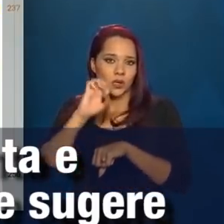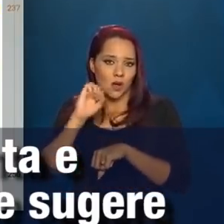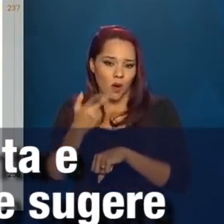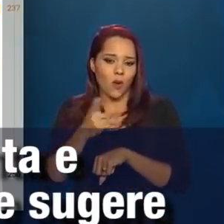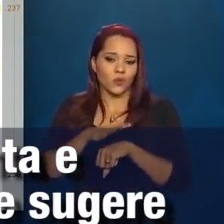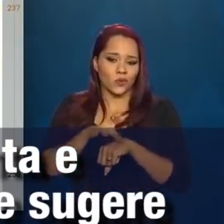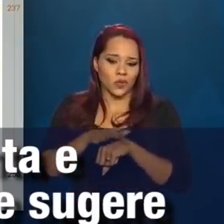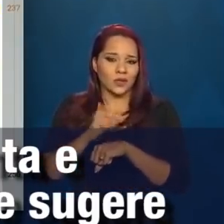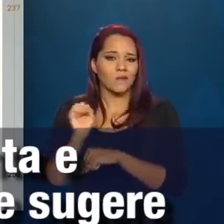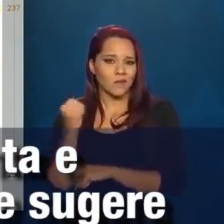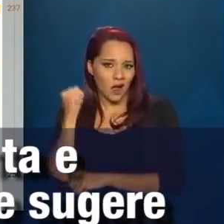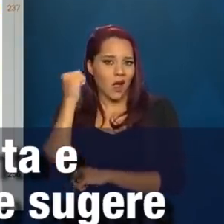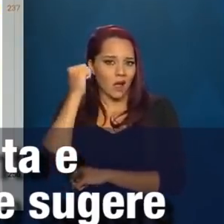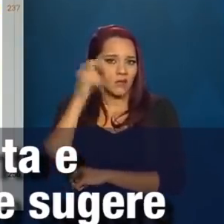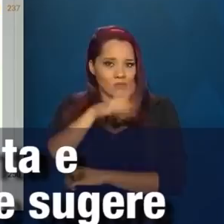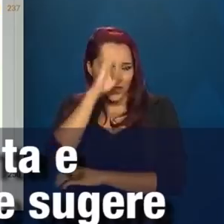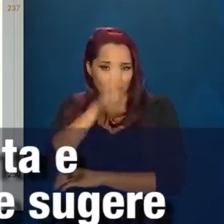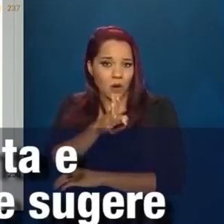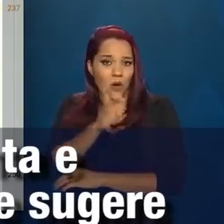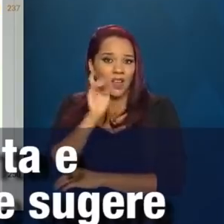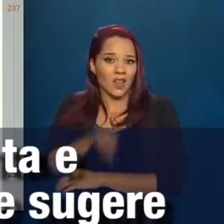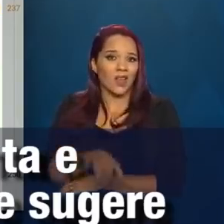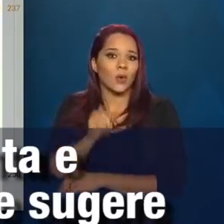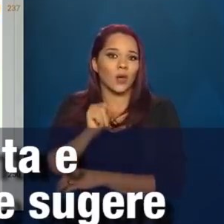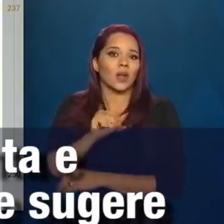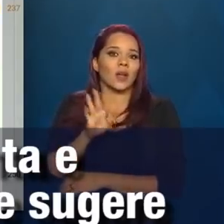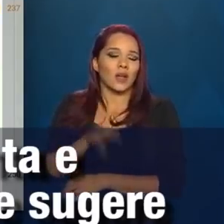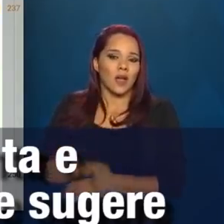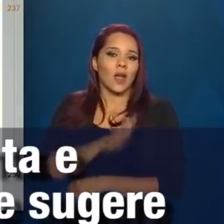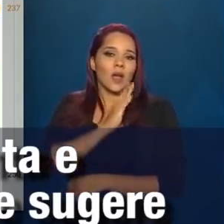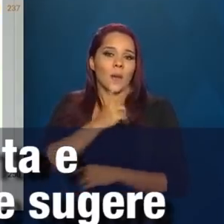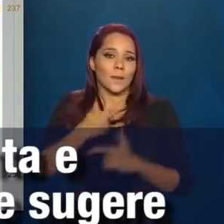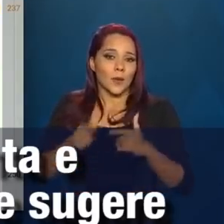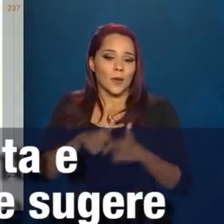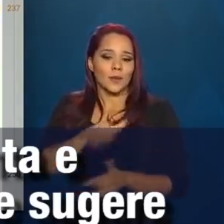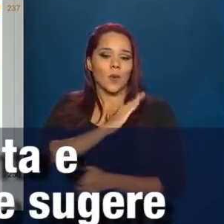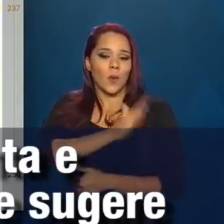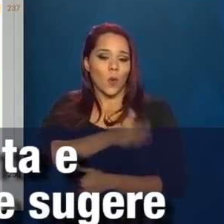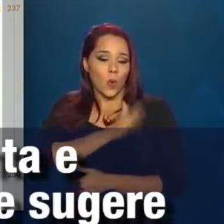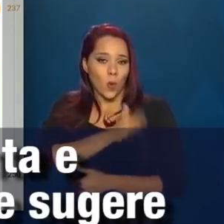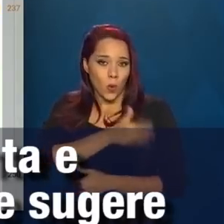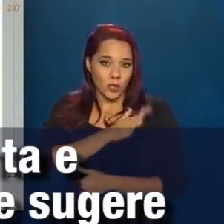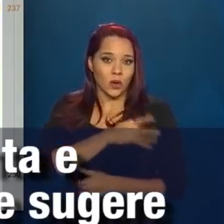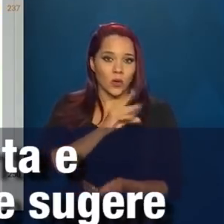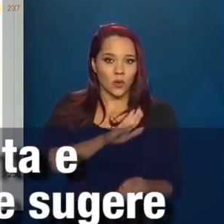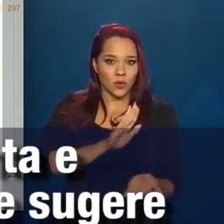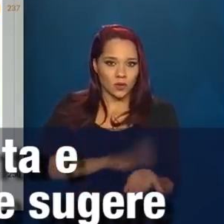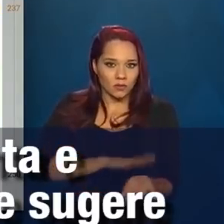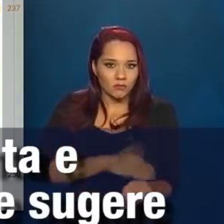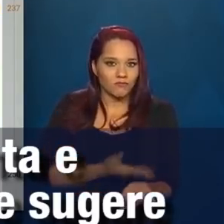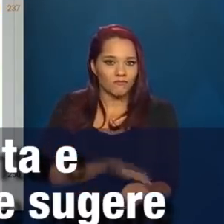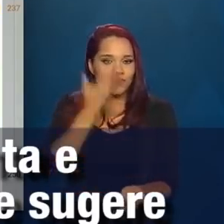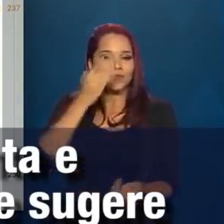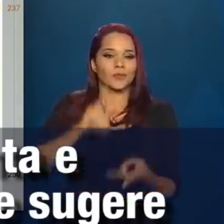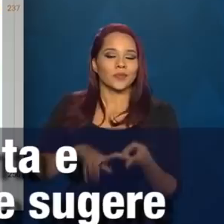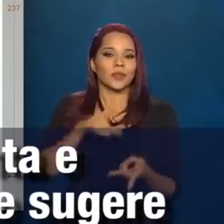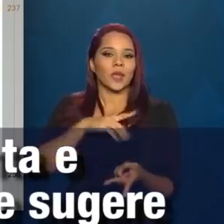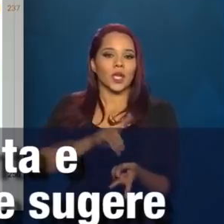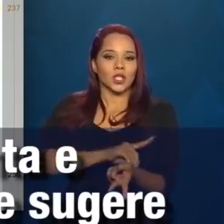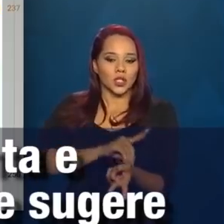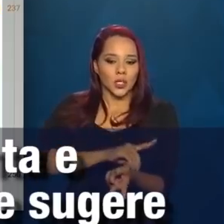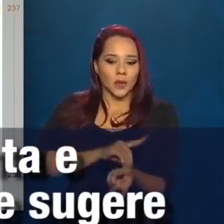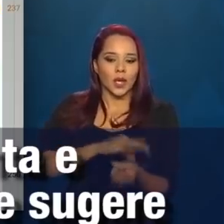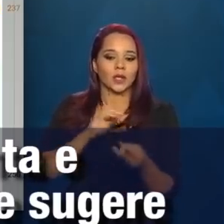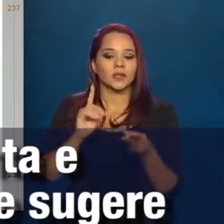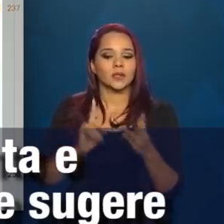crônica associada. A principal delas são as cardiopatias, que inclui a hipertensão, tem o diabetes